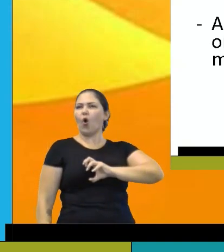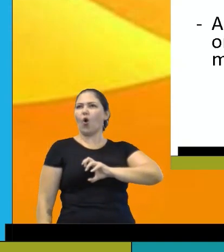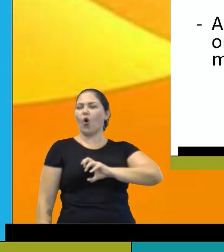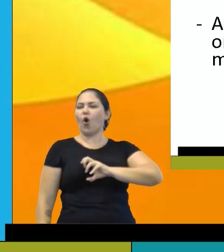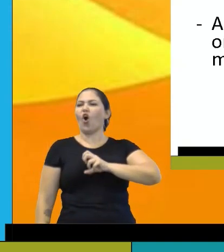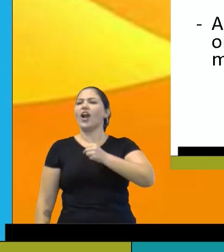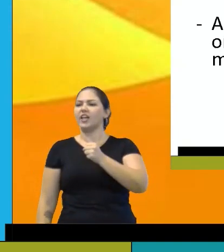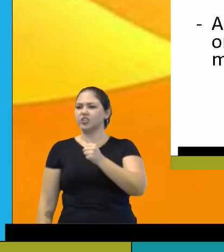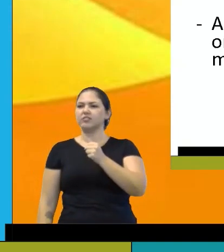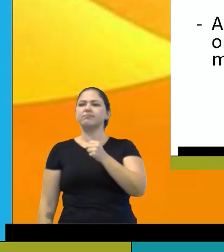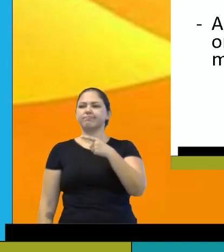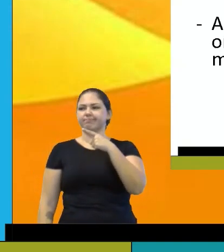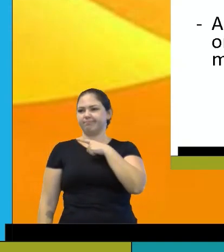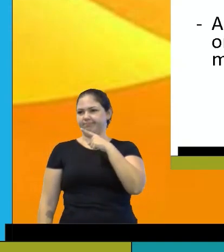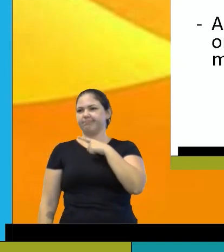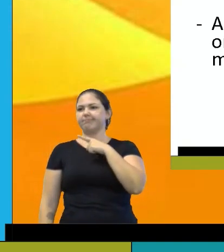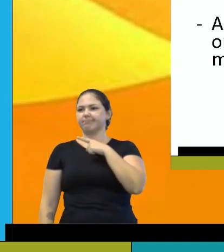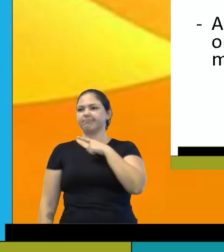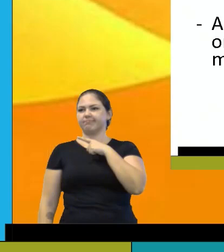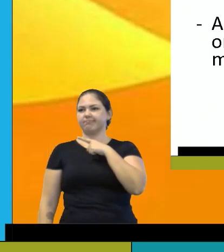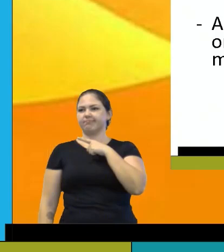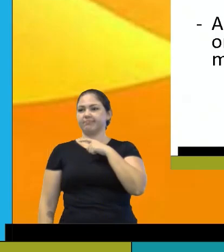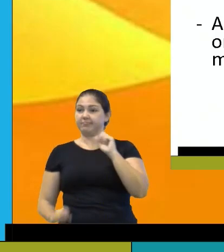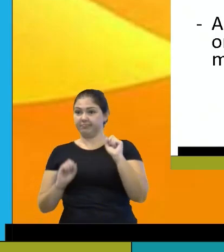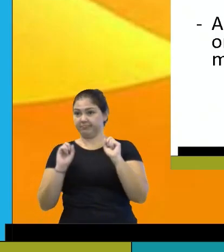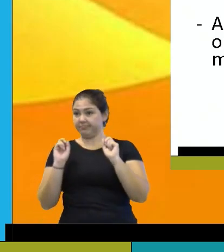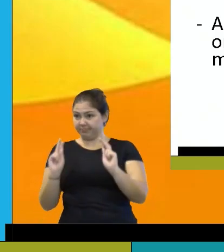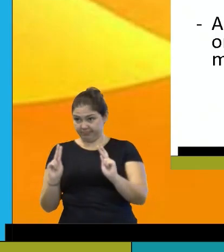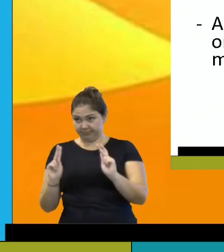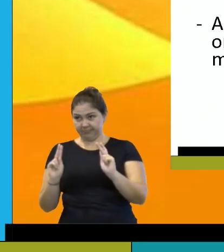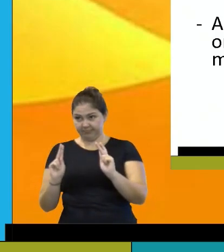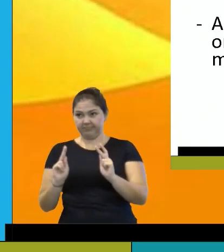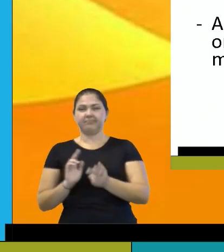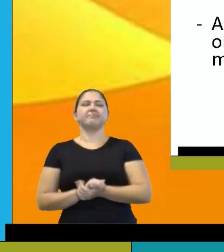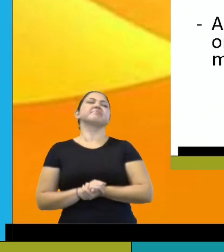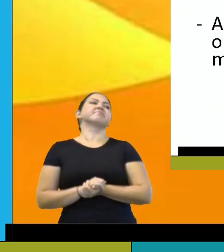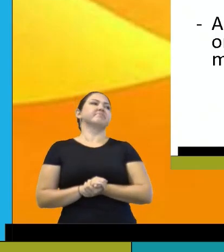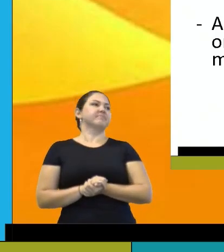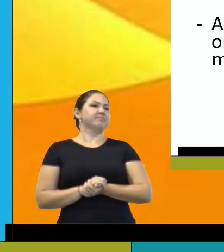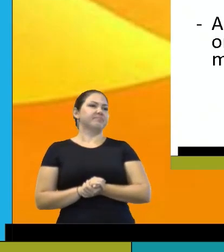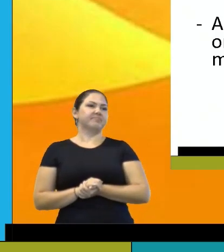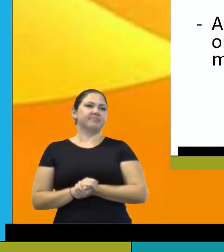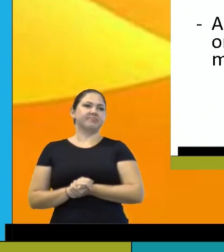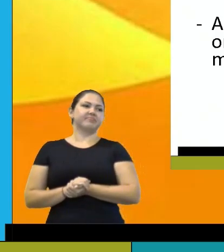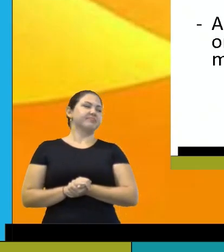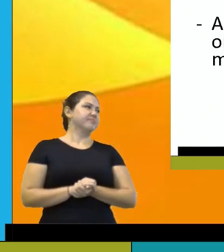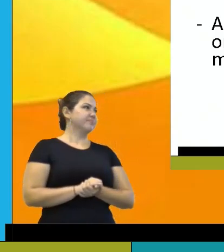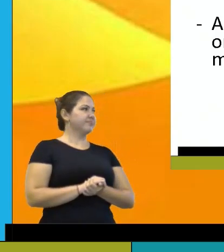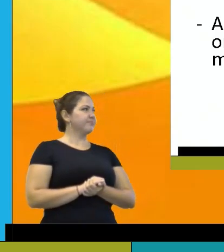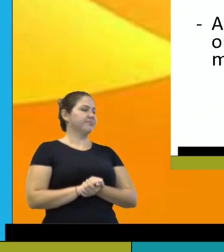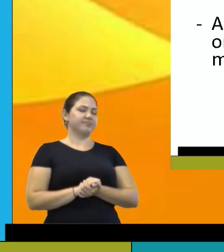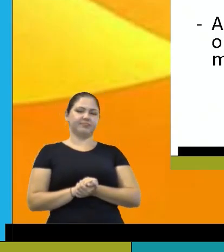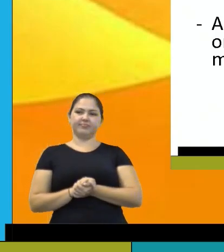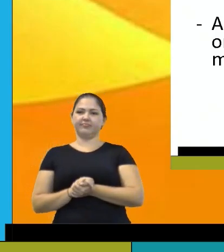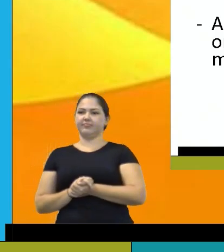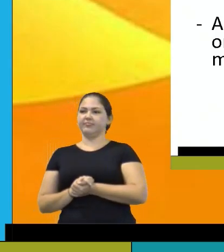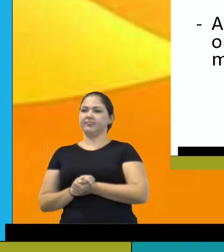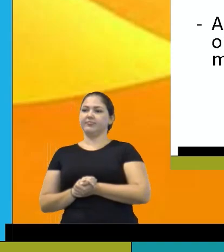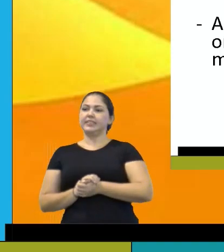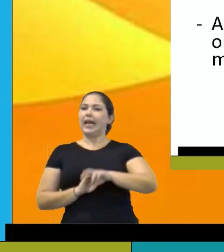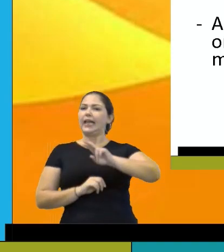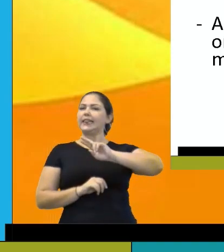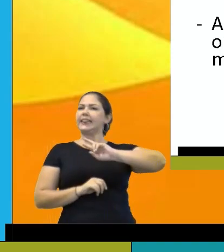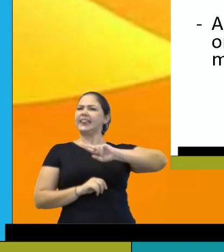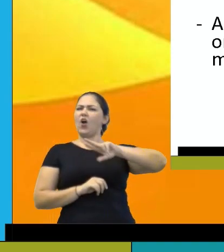bom governante, ele precisa ser corajoso. Observe o seguinte, não se trata de uma